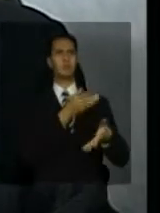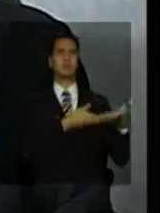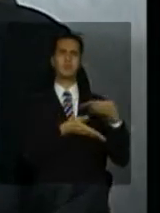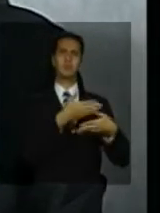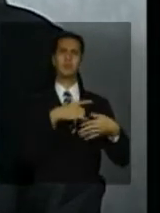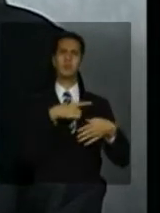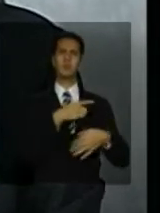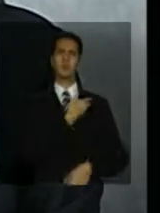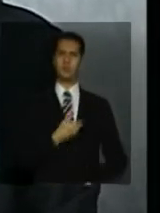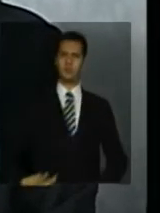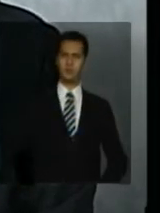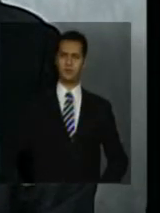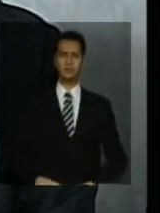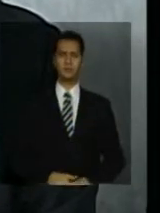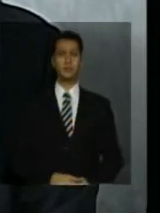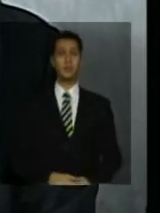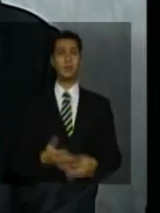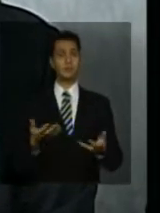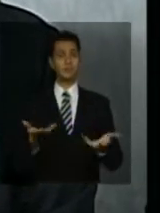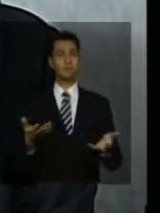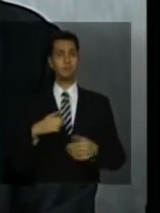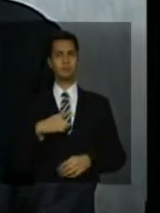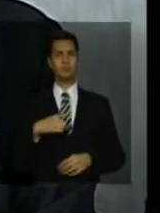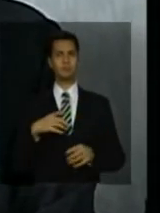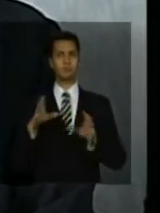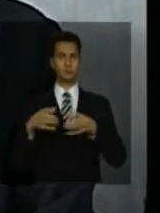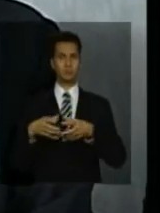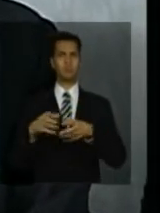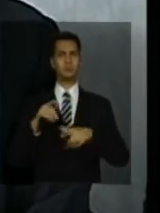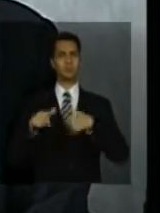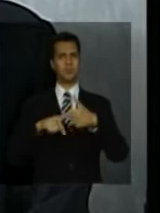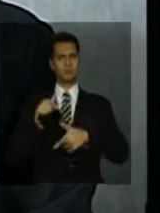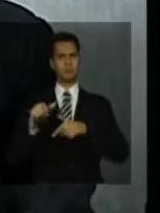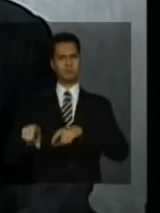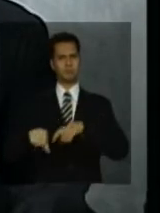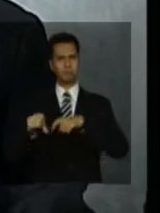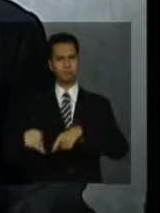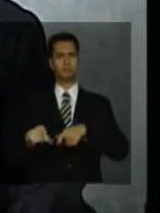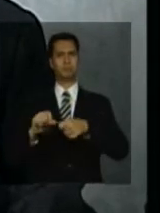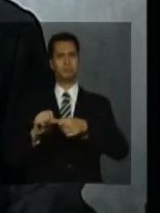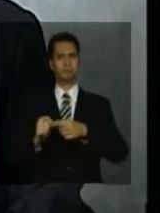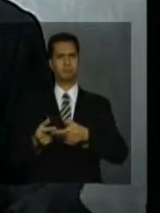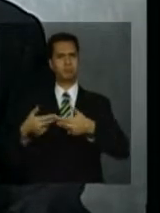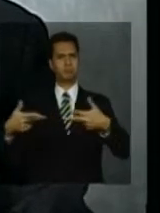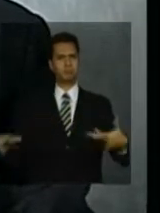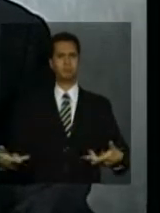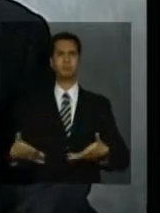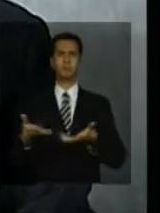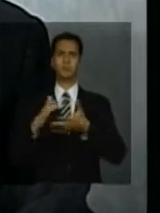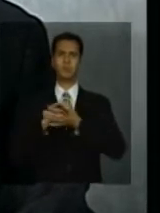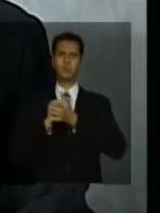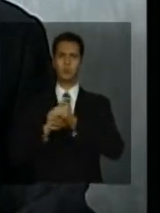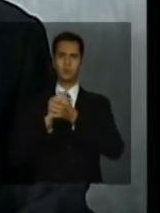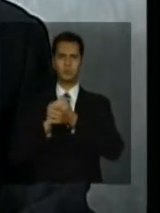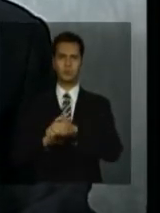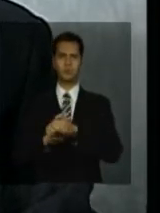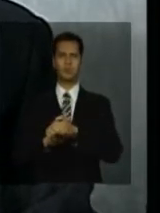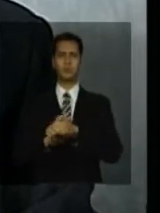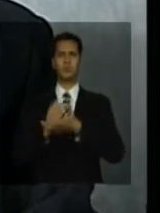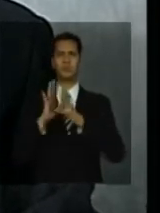membro das cadeias das cadeias produtivas cumprimentar a